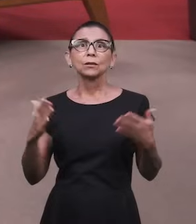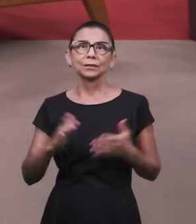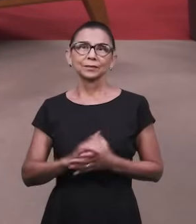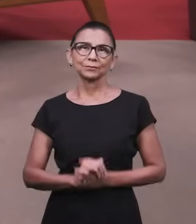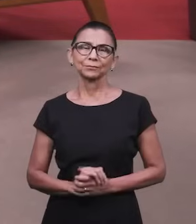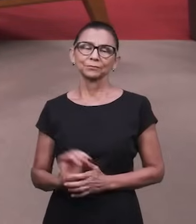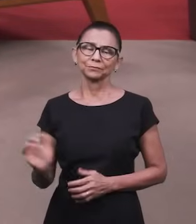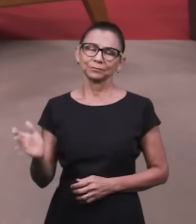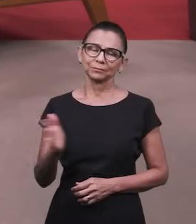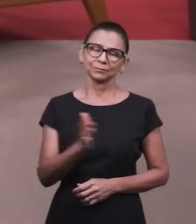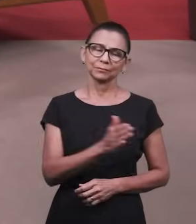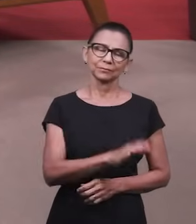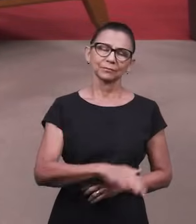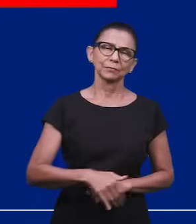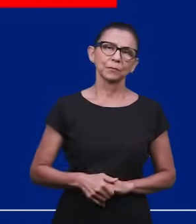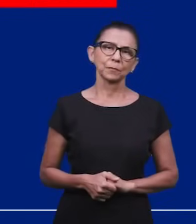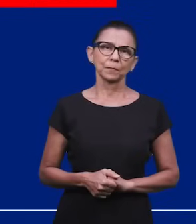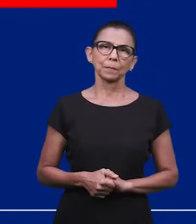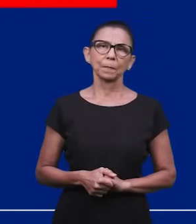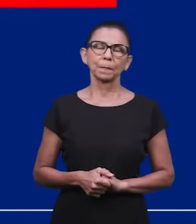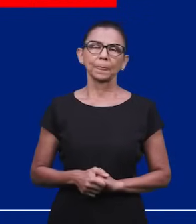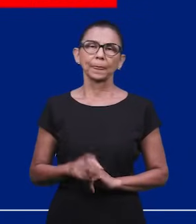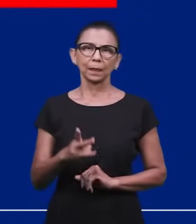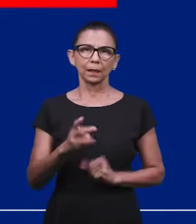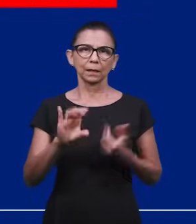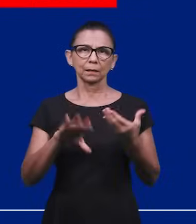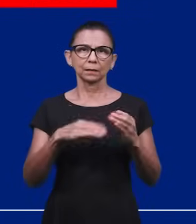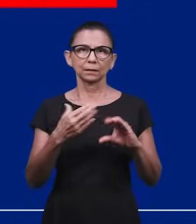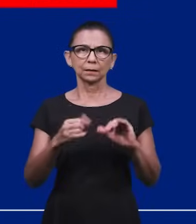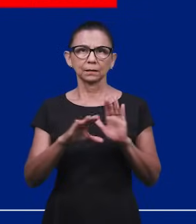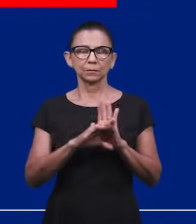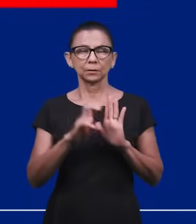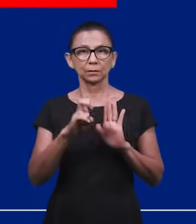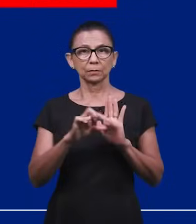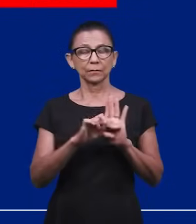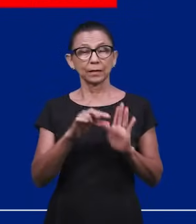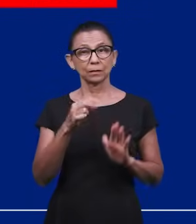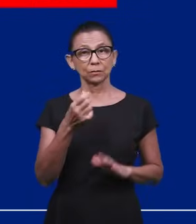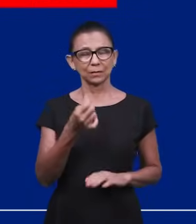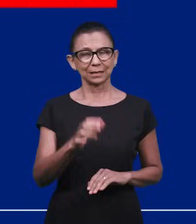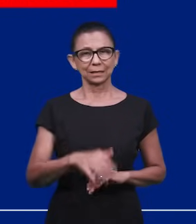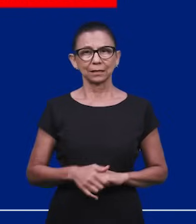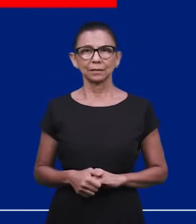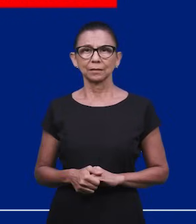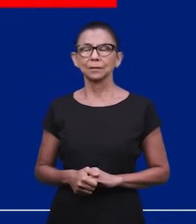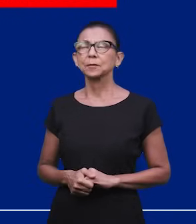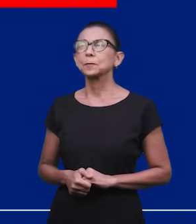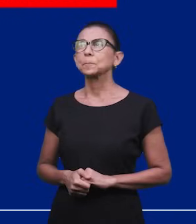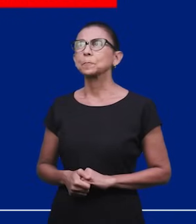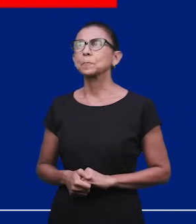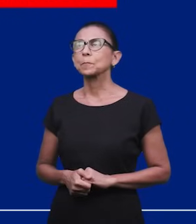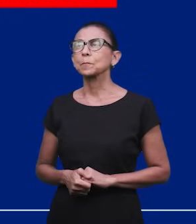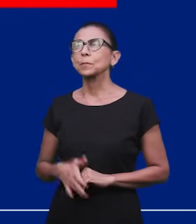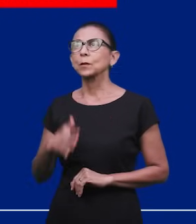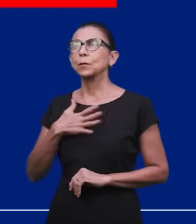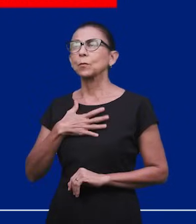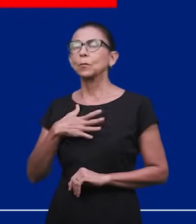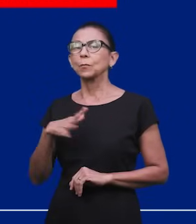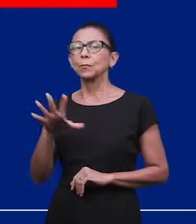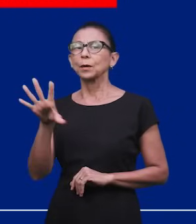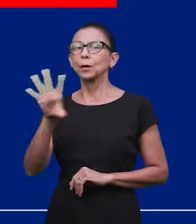capítulo 5, verso 6 diz assim: Eu abri ao meu amado, mas já o meu amado se